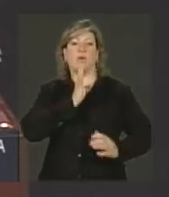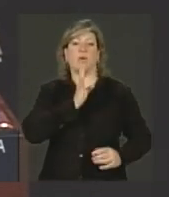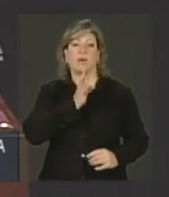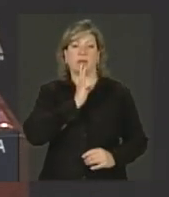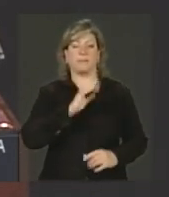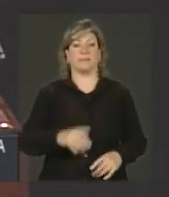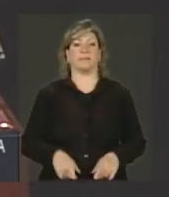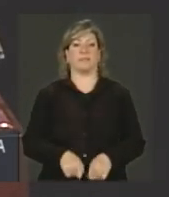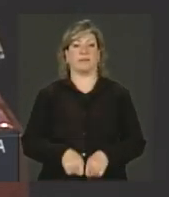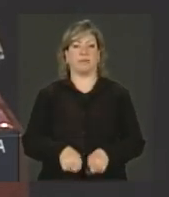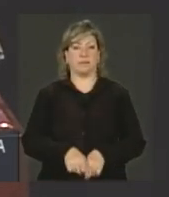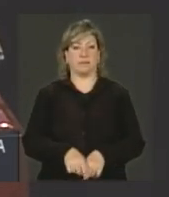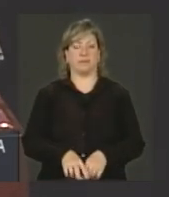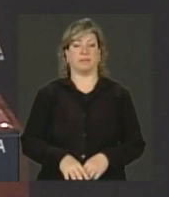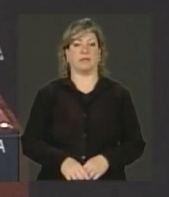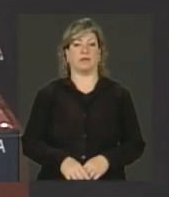e,